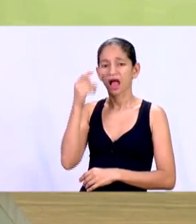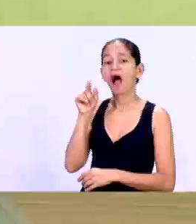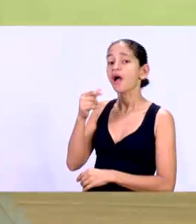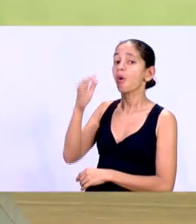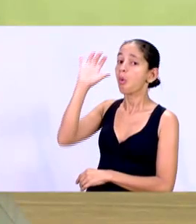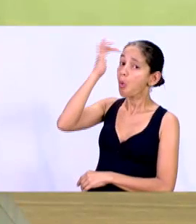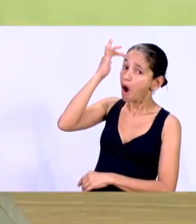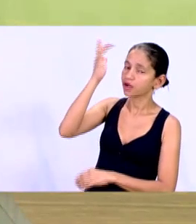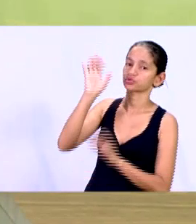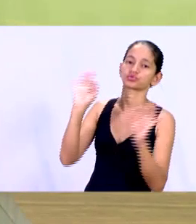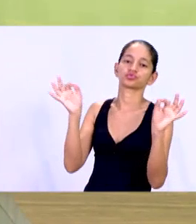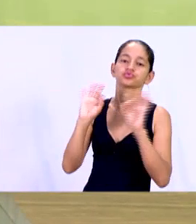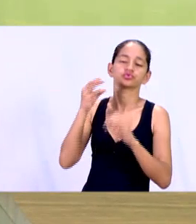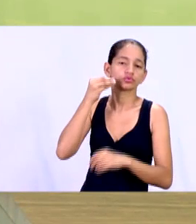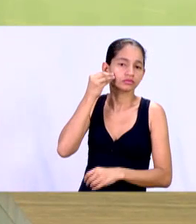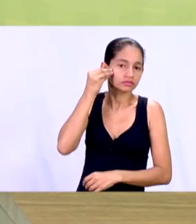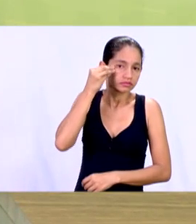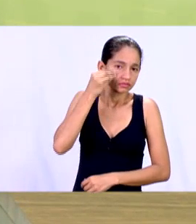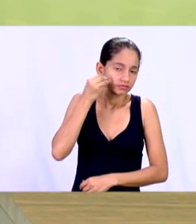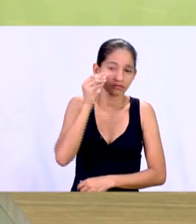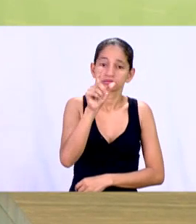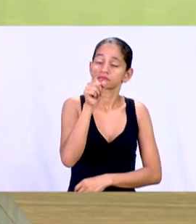ele. Faça essa experiência.